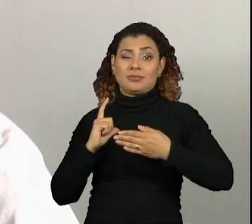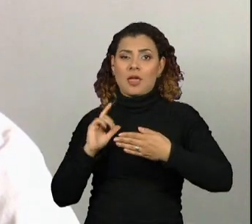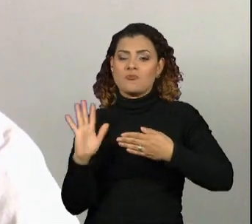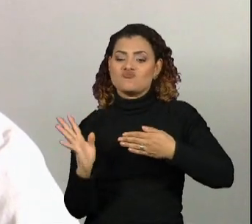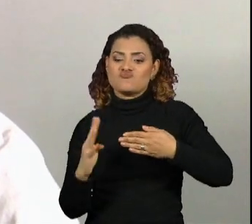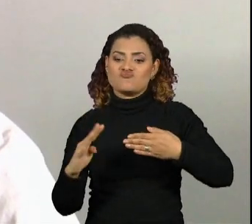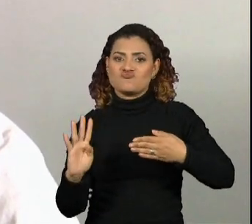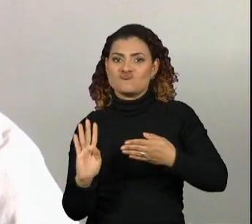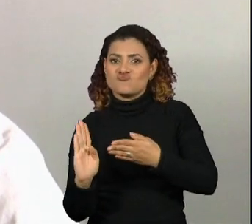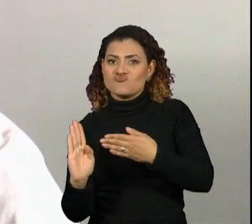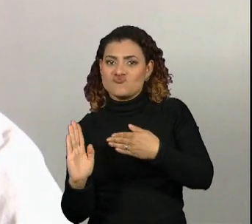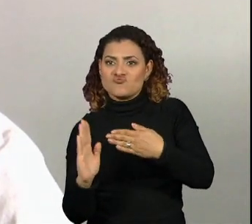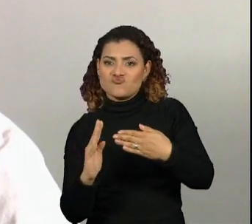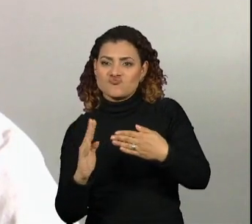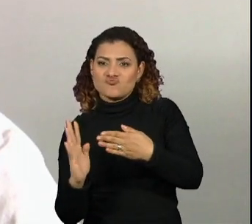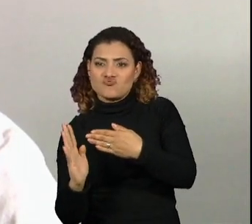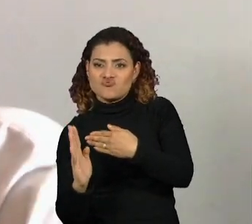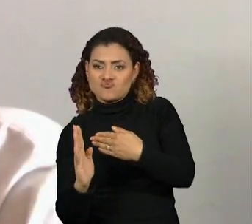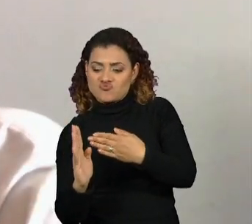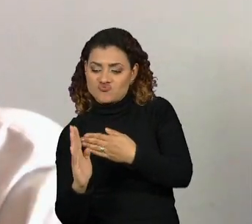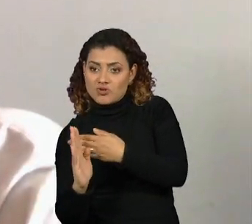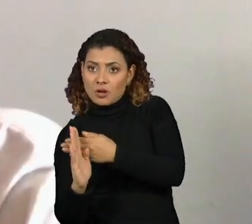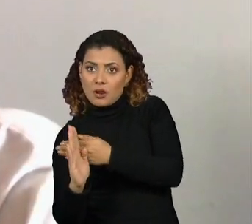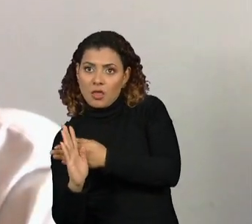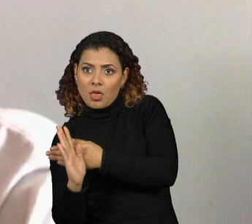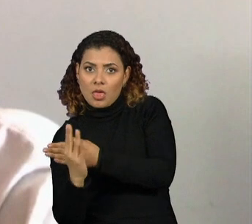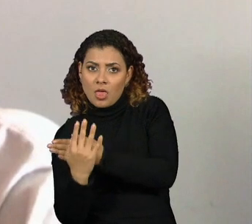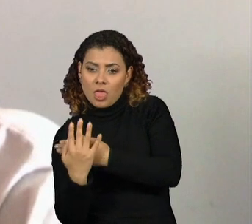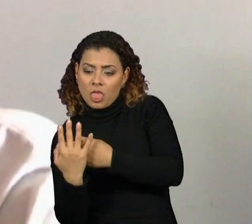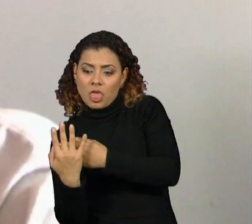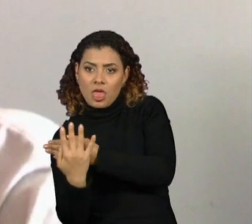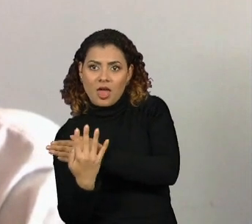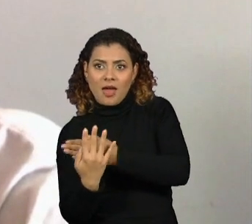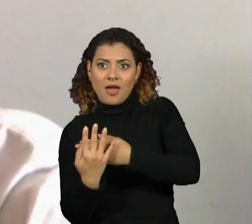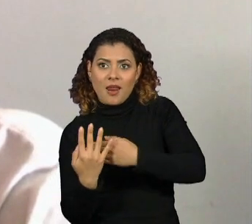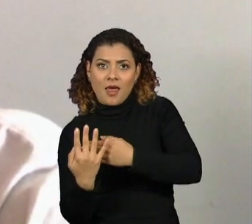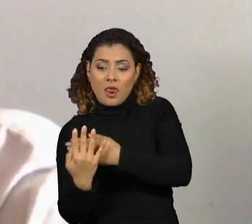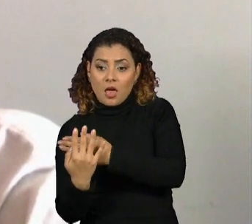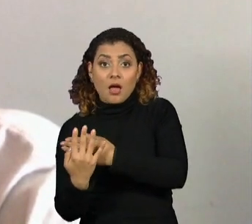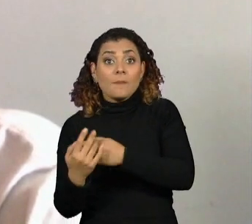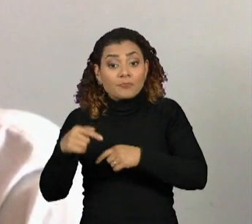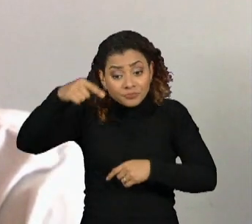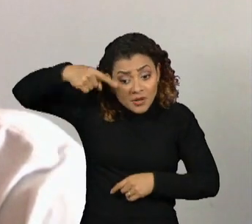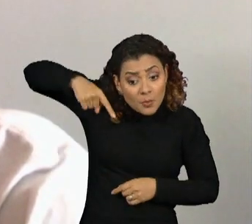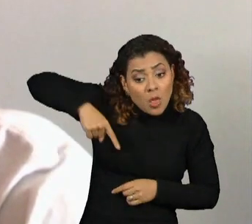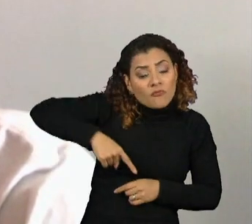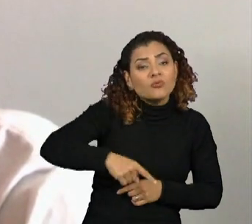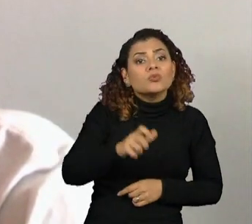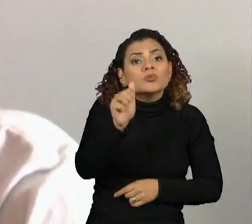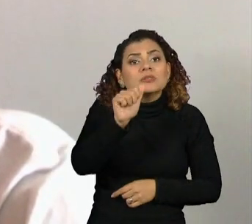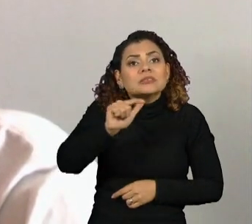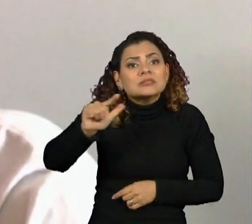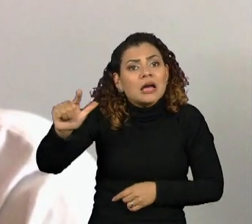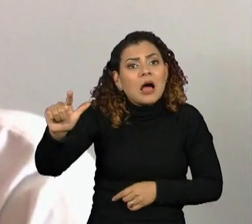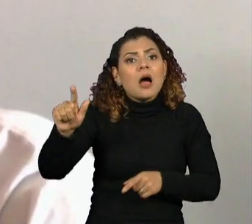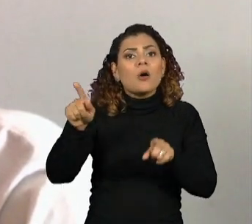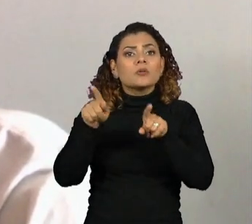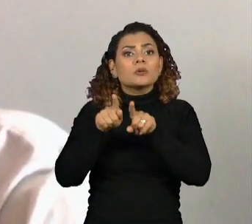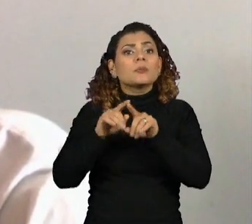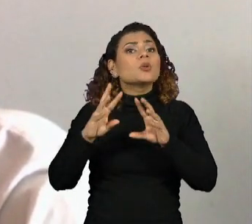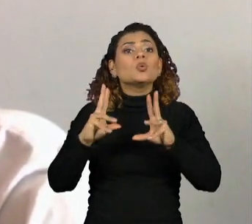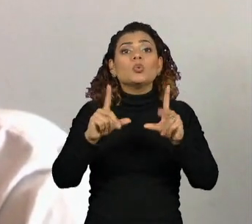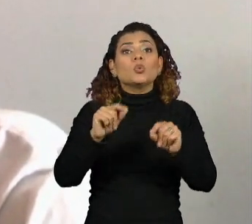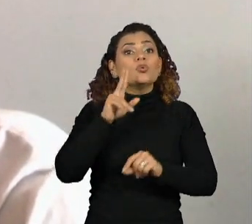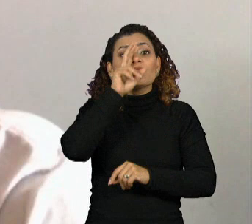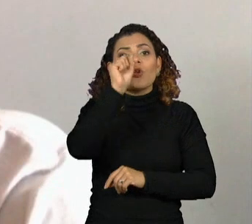na foz do Amazonas, a 100 metros, a salinidade e a sedimentação do Amazonas não